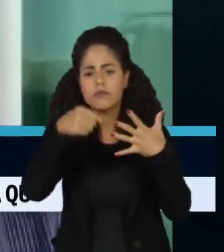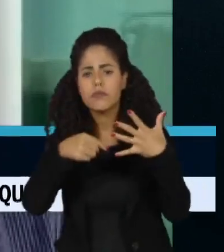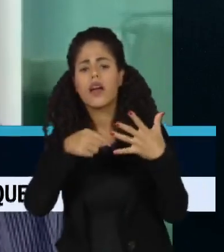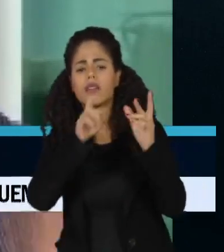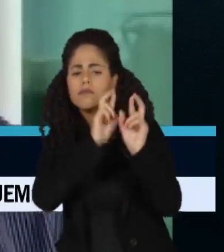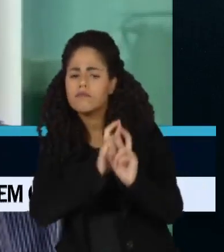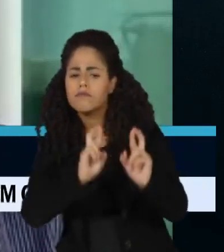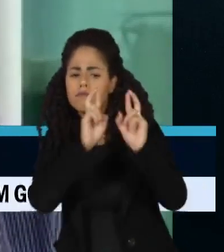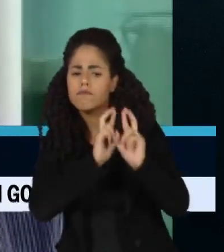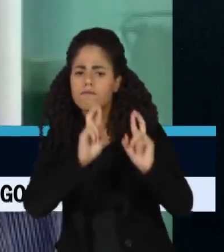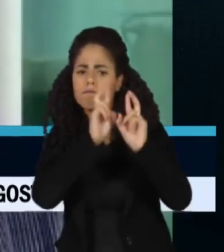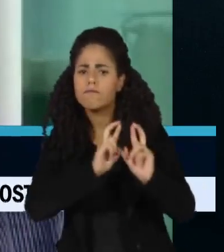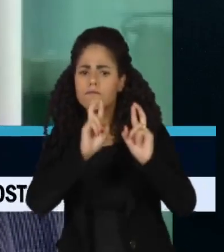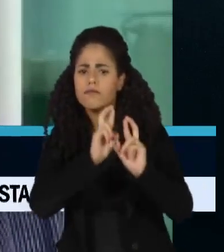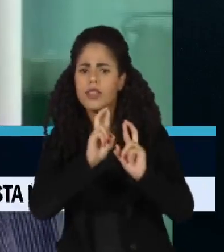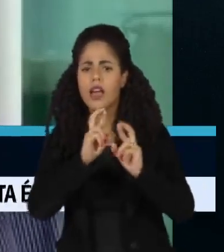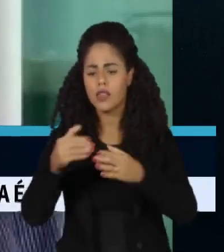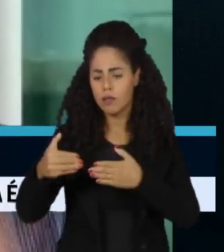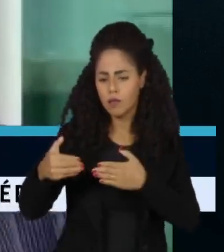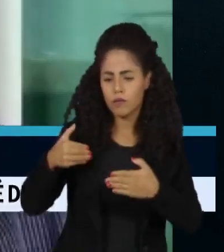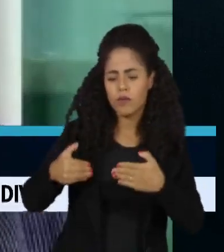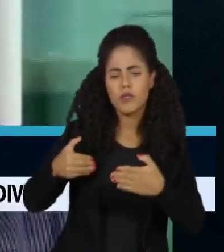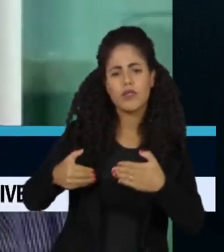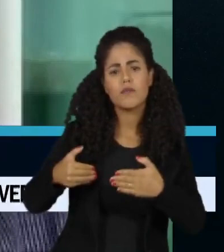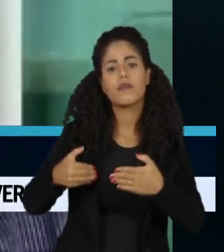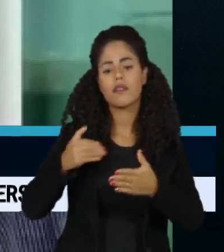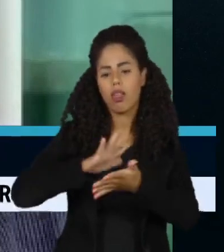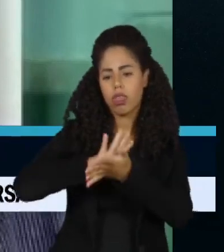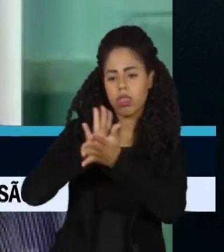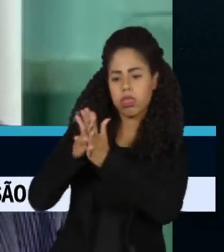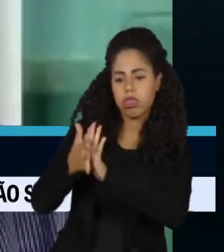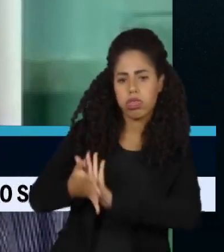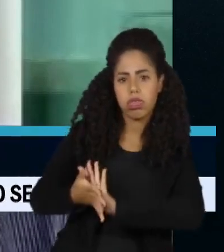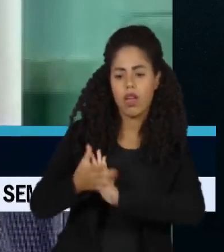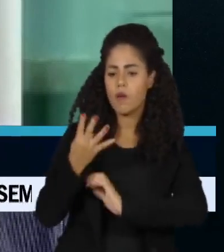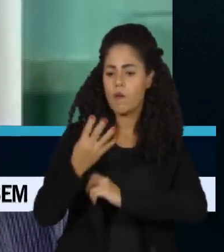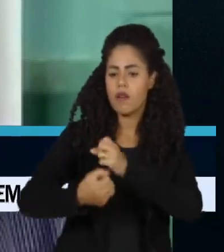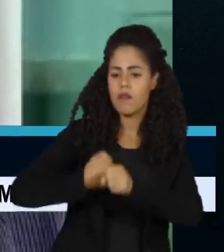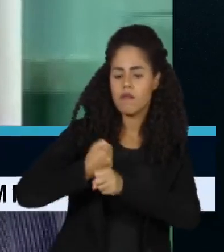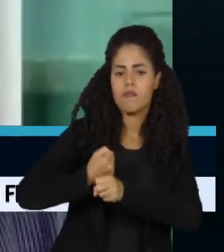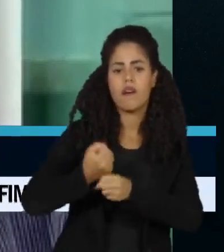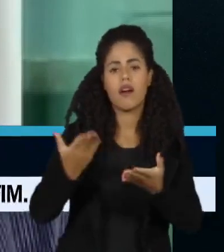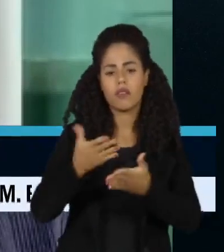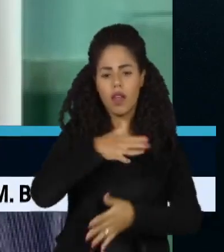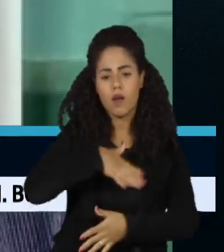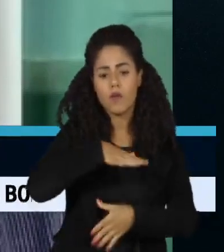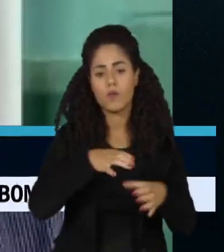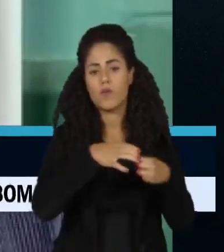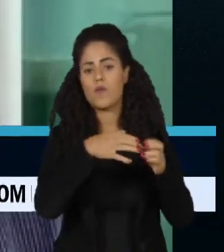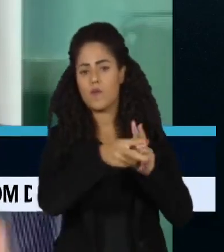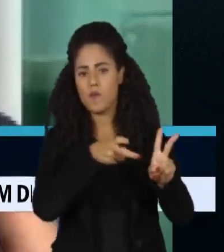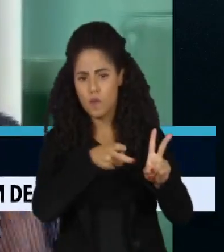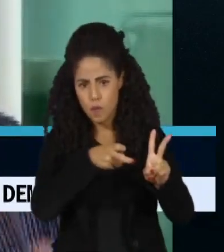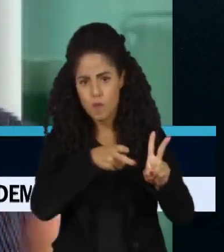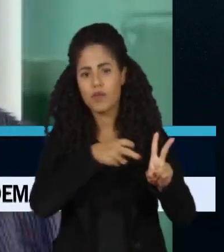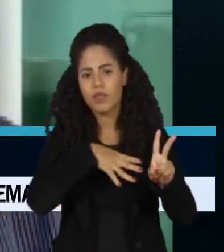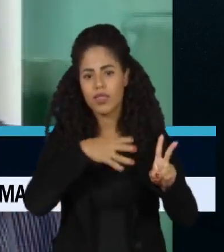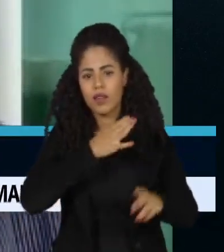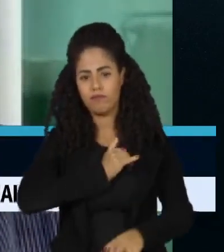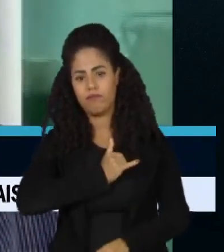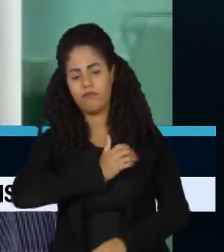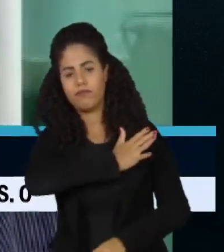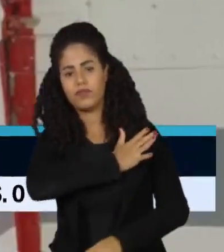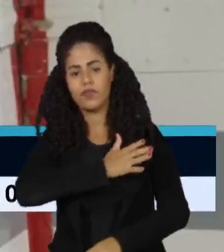investigação do delito de genocídio, na modalidade de submeter intencionalmente um grupo a risco de